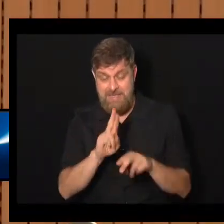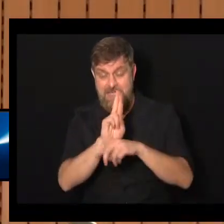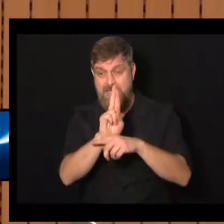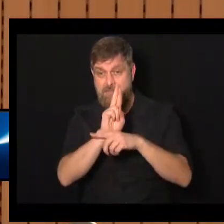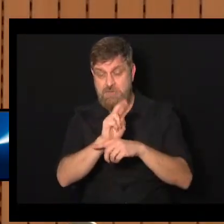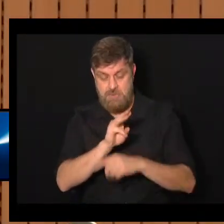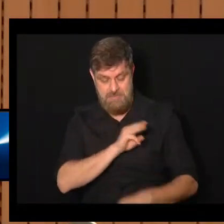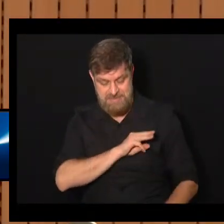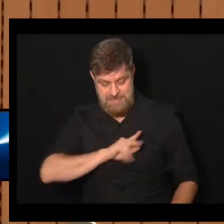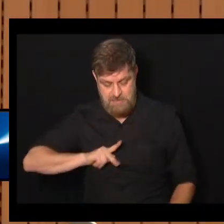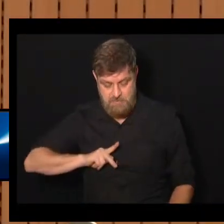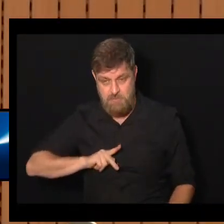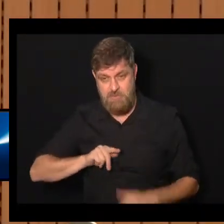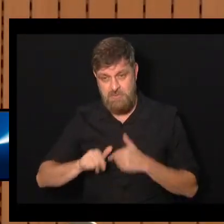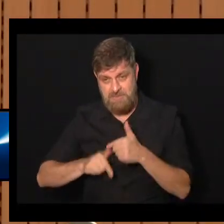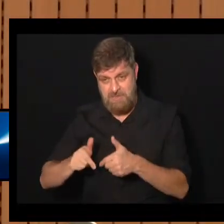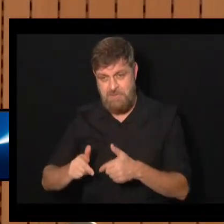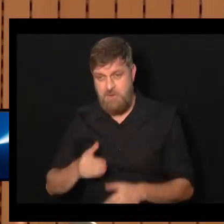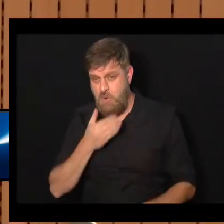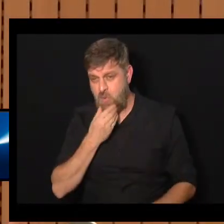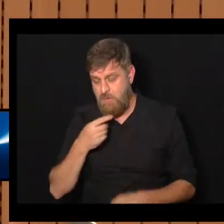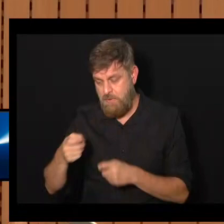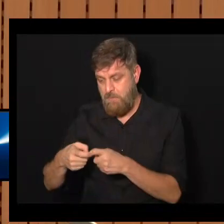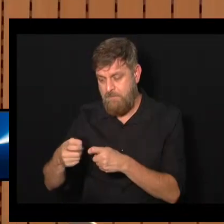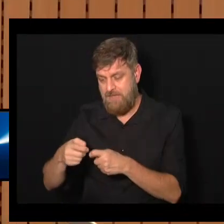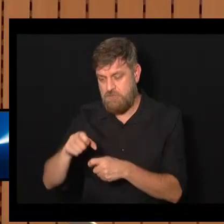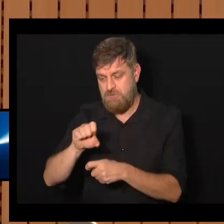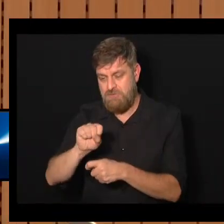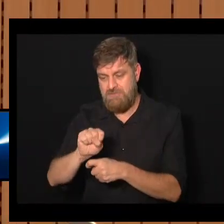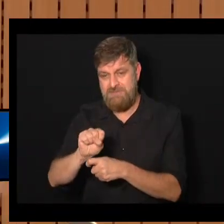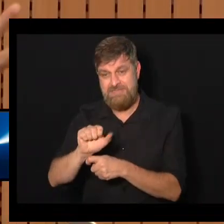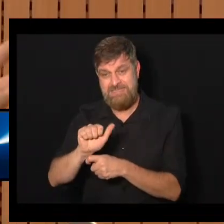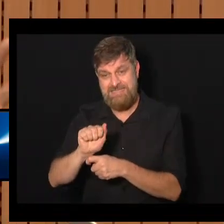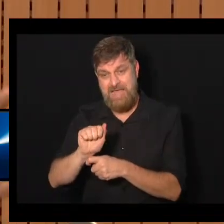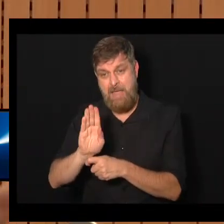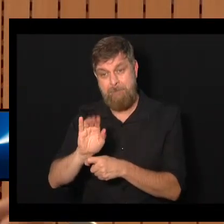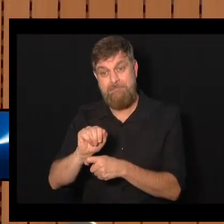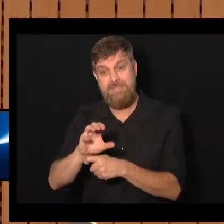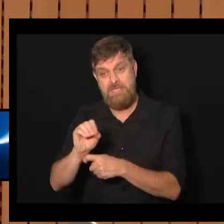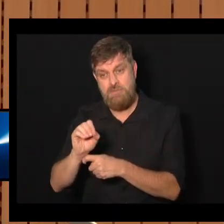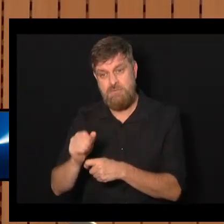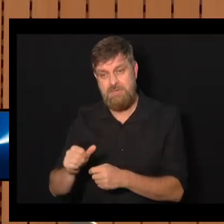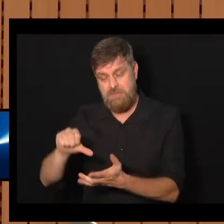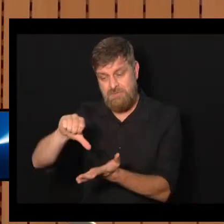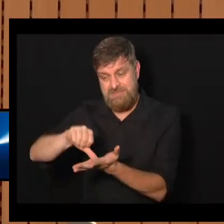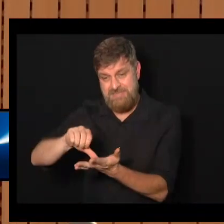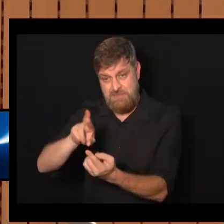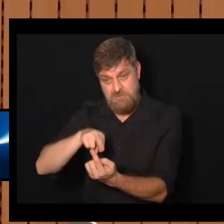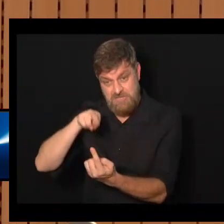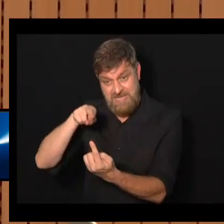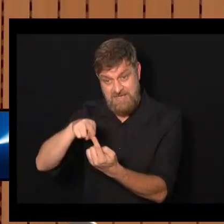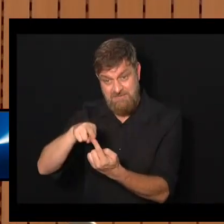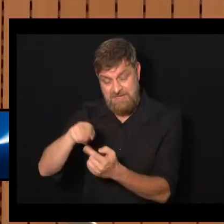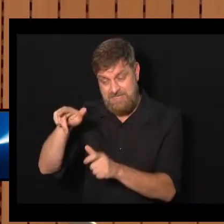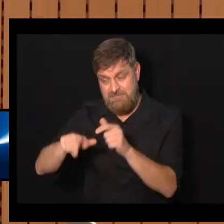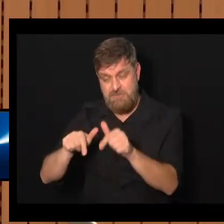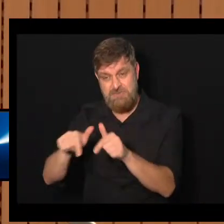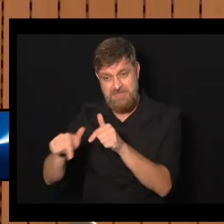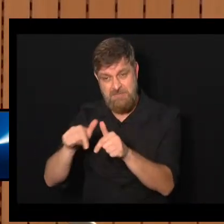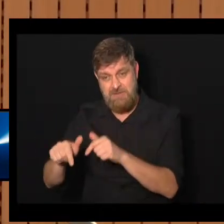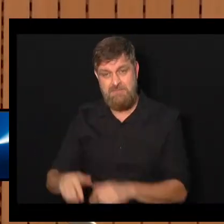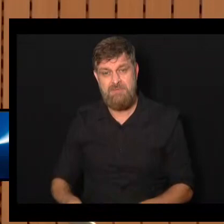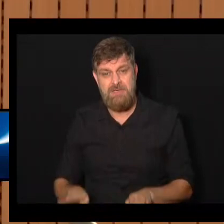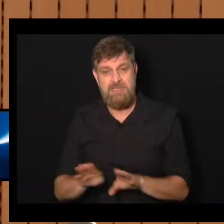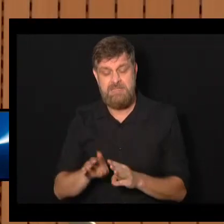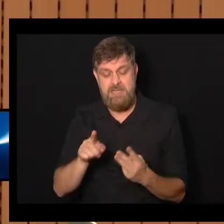Trabalho, do Marco Sabino, que é médico sanitarista do SERESH, o Centro de Referência em Saúde do Trabalhador, e da